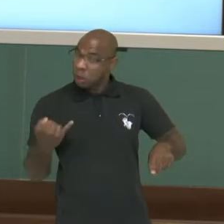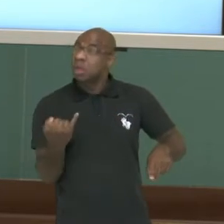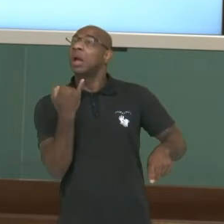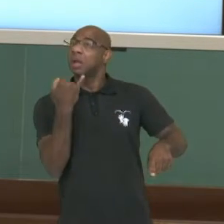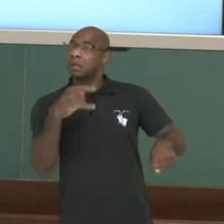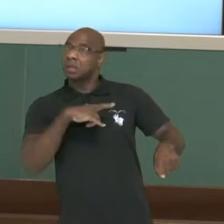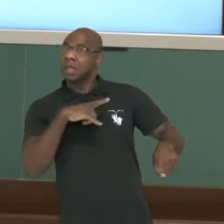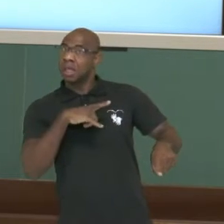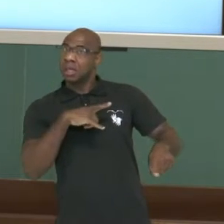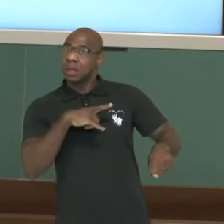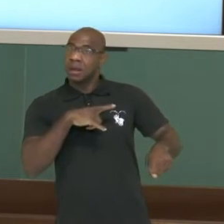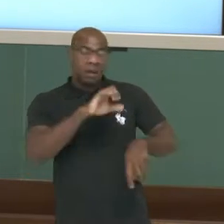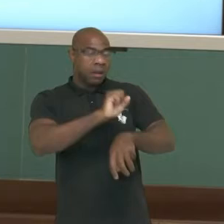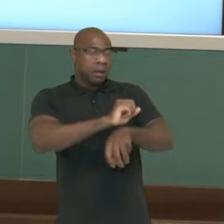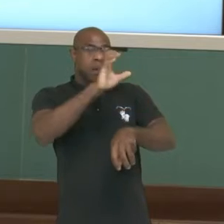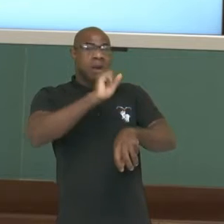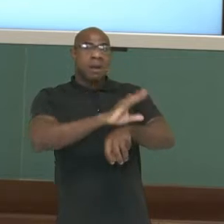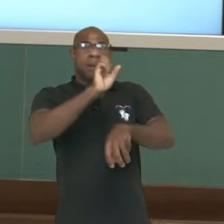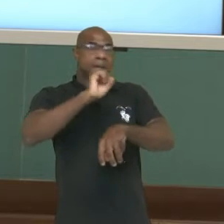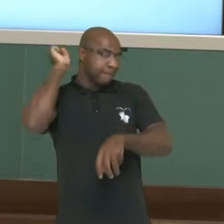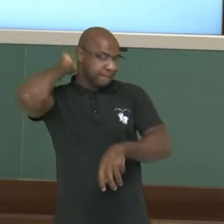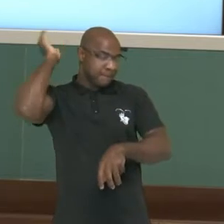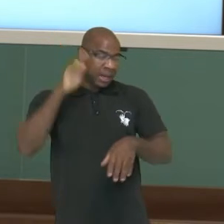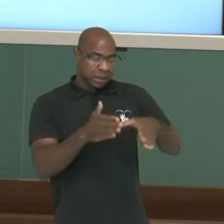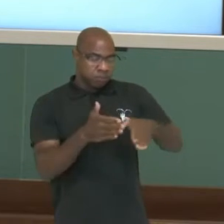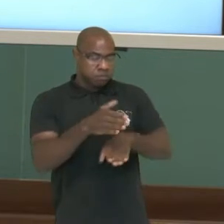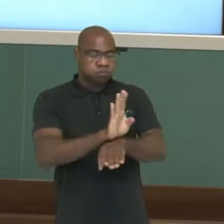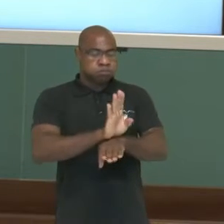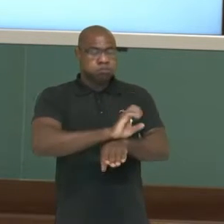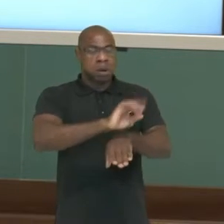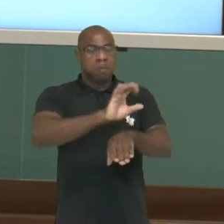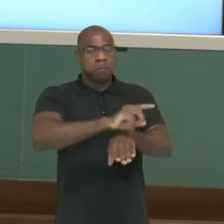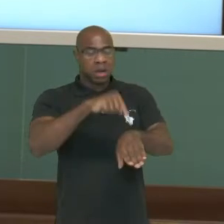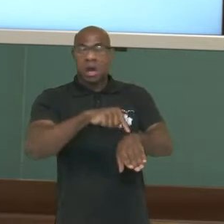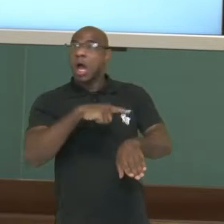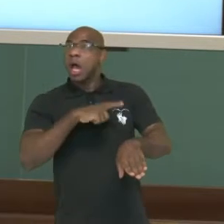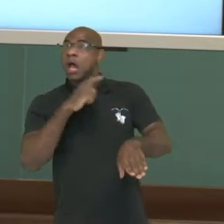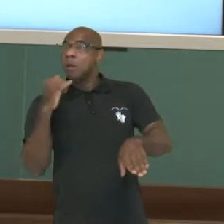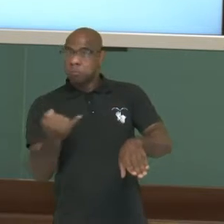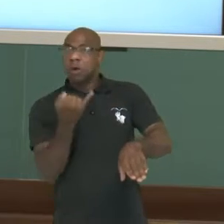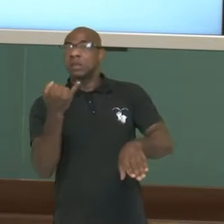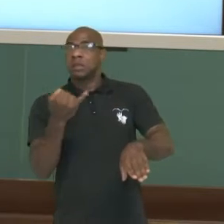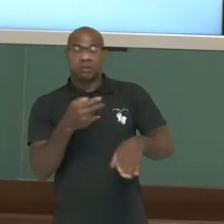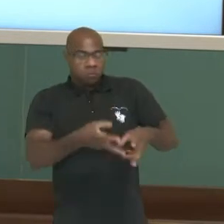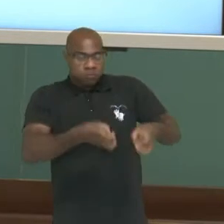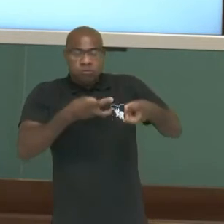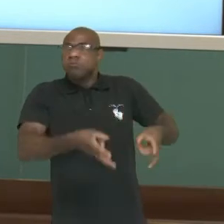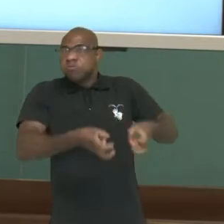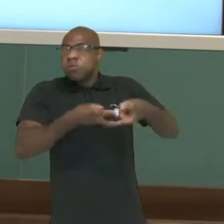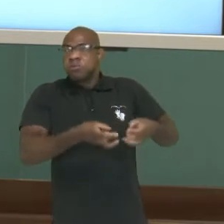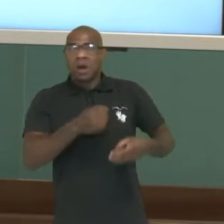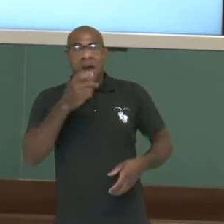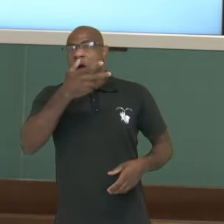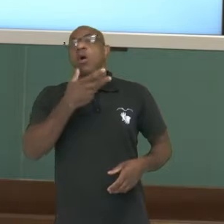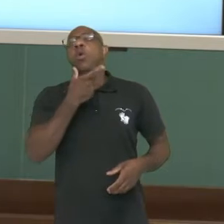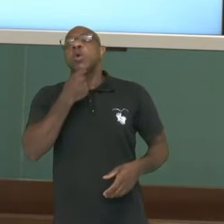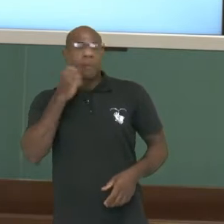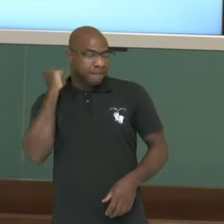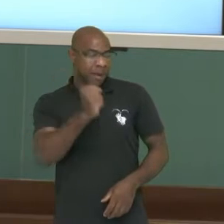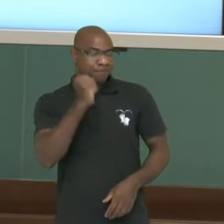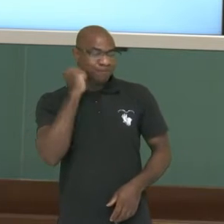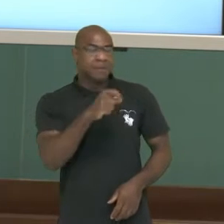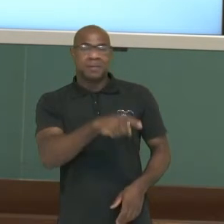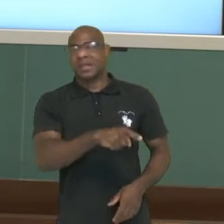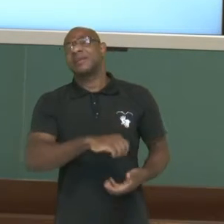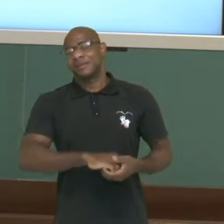uma predação muito grande nesta região. E isso vem diminuindo os recursos, né, naturais. Mas mesmo assim a região